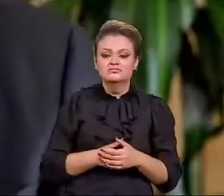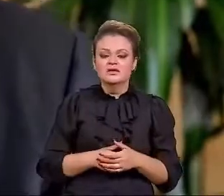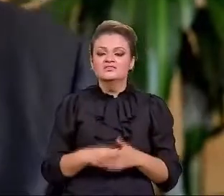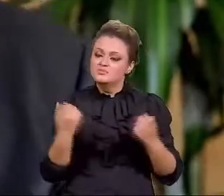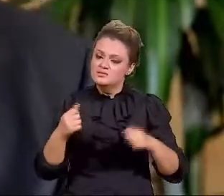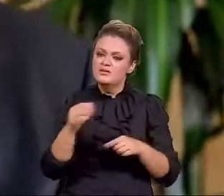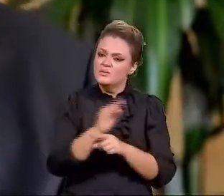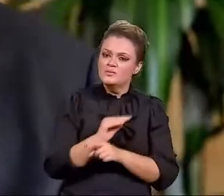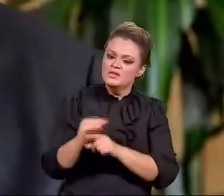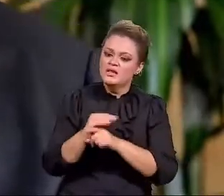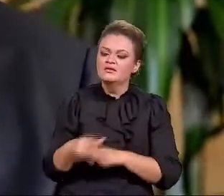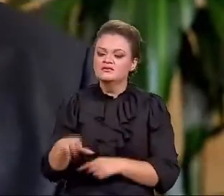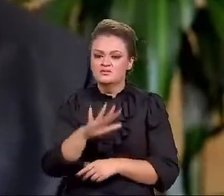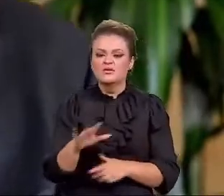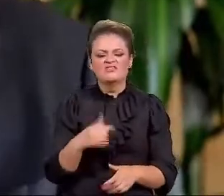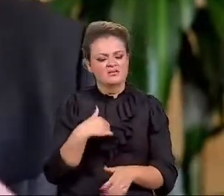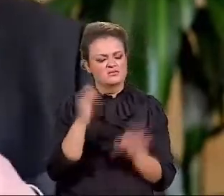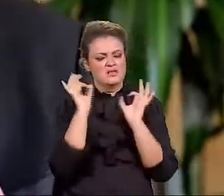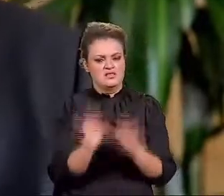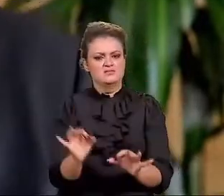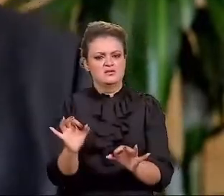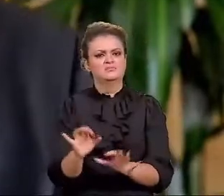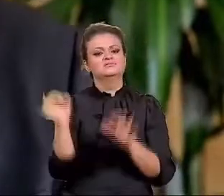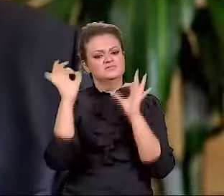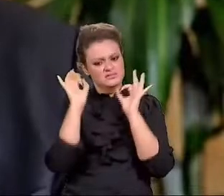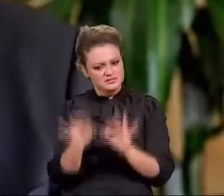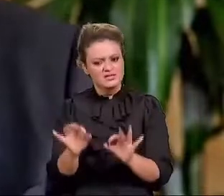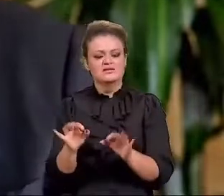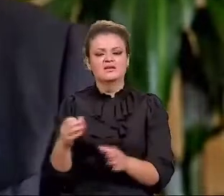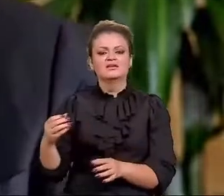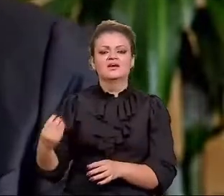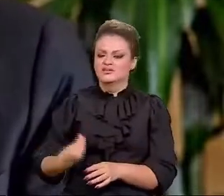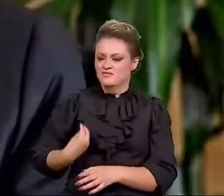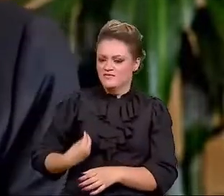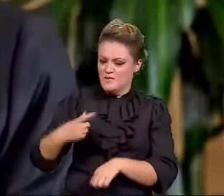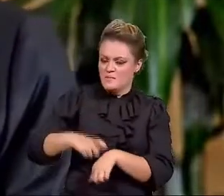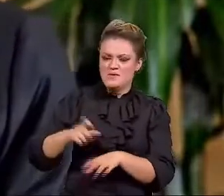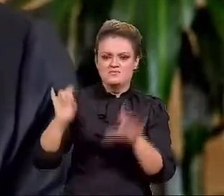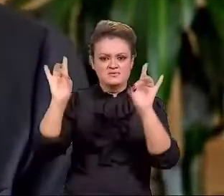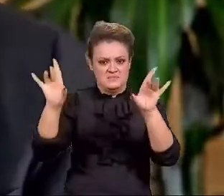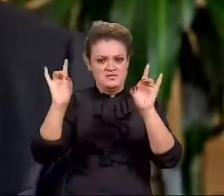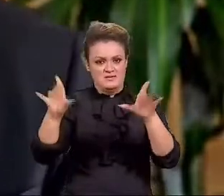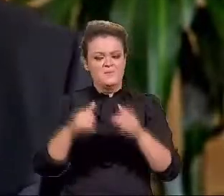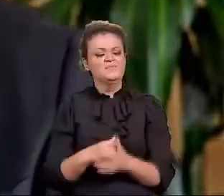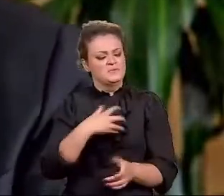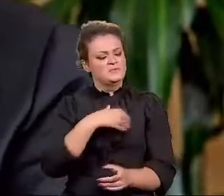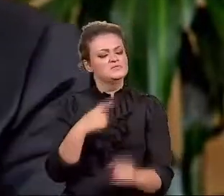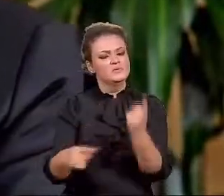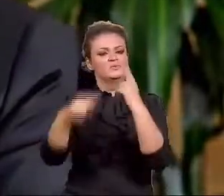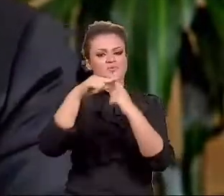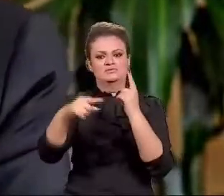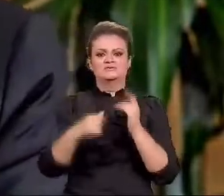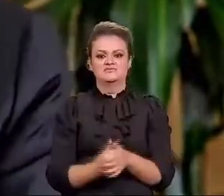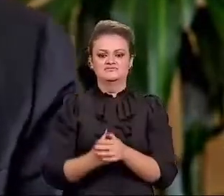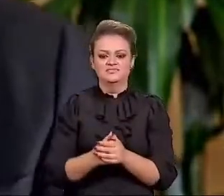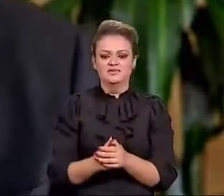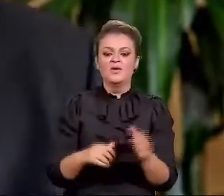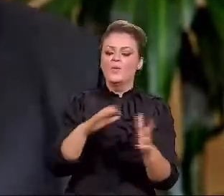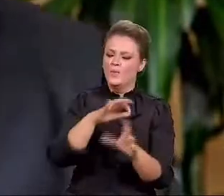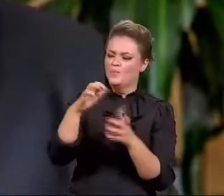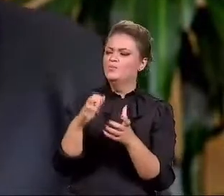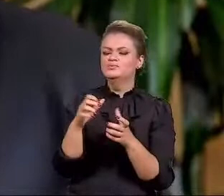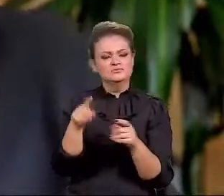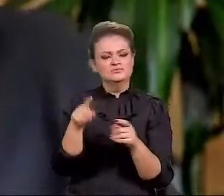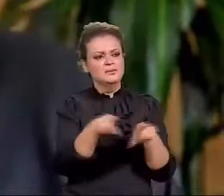convencido que nós estamos vivendo esse momento de ouro. Eu sou otimista, acho que o mundo está muito otimista, está tendo um discurso novo na